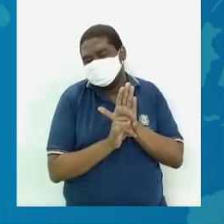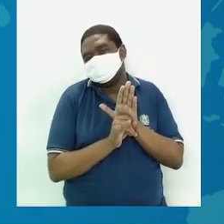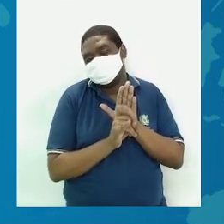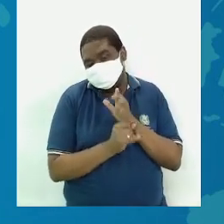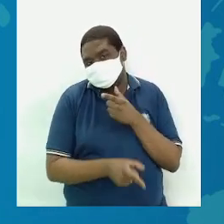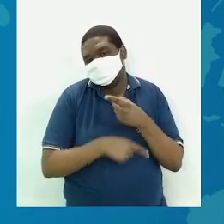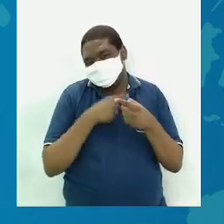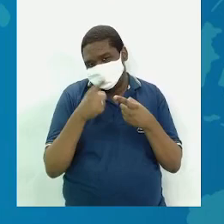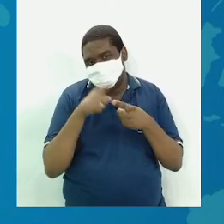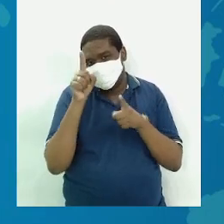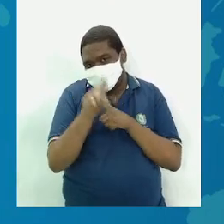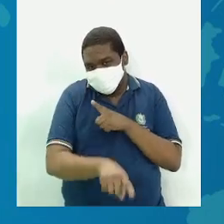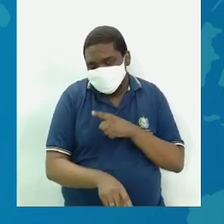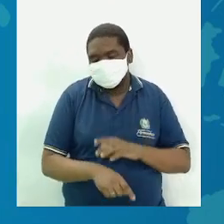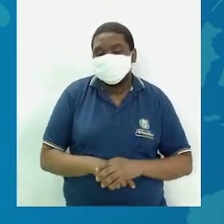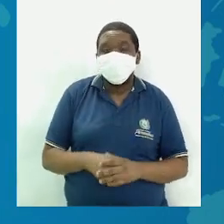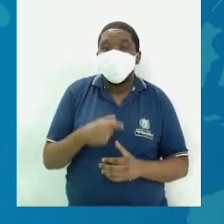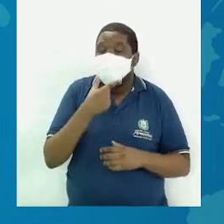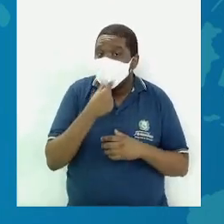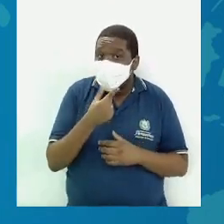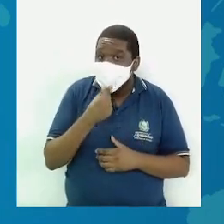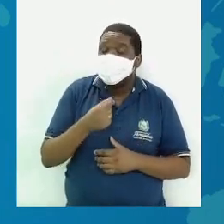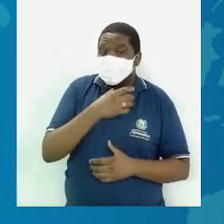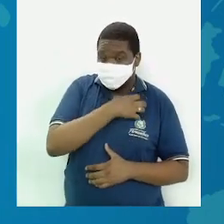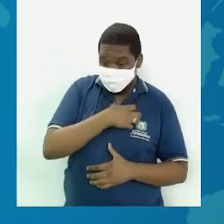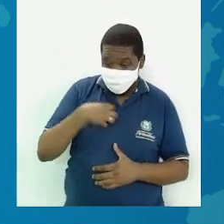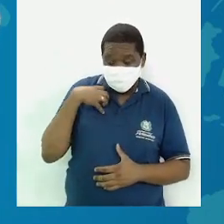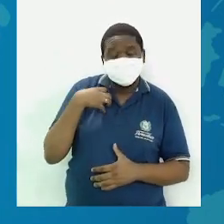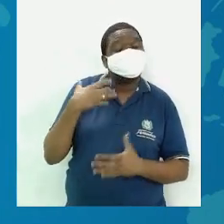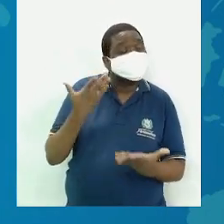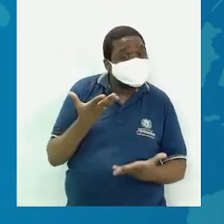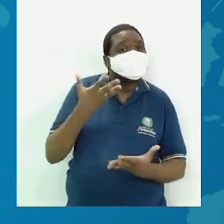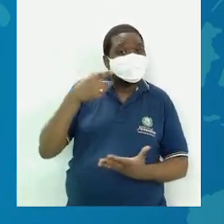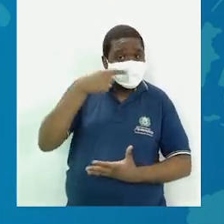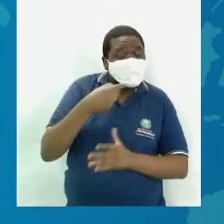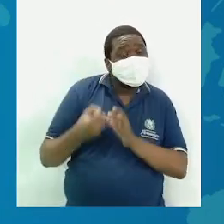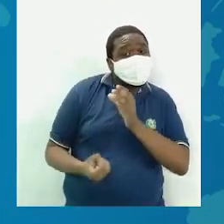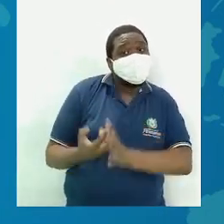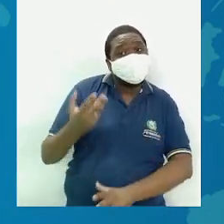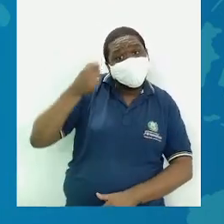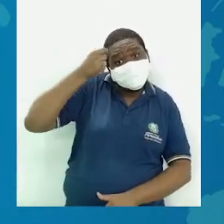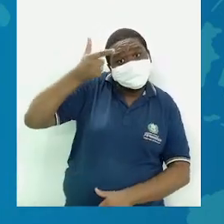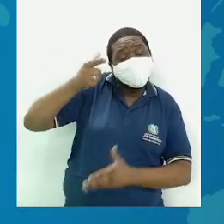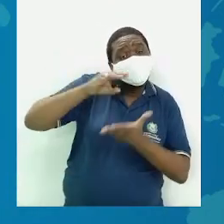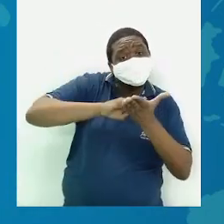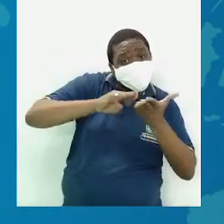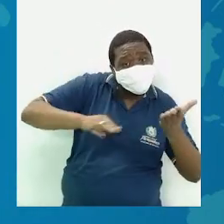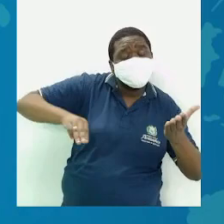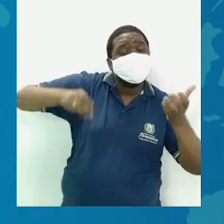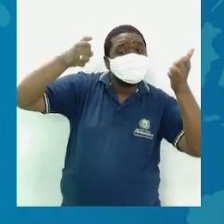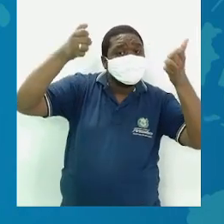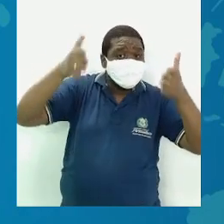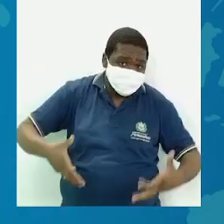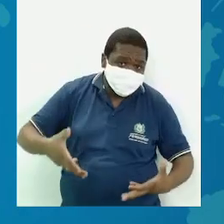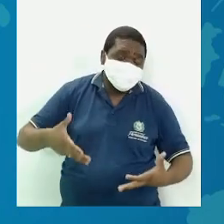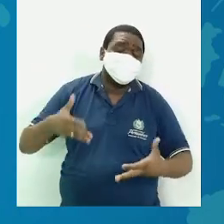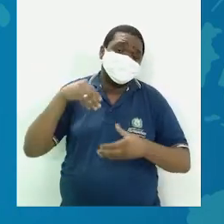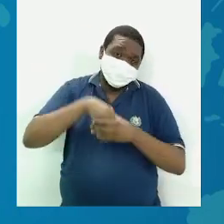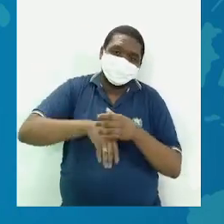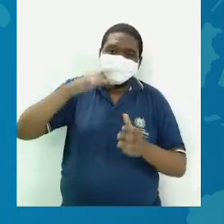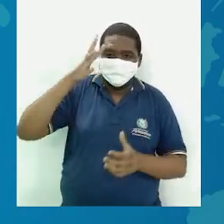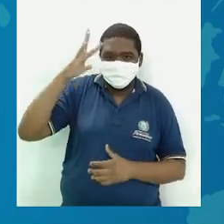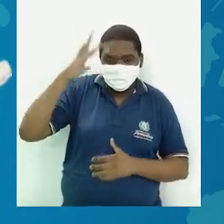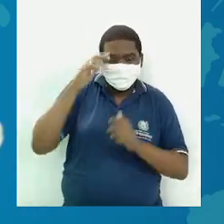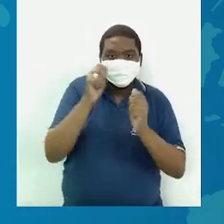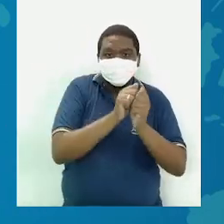a desenvolver um método de explicar, de trazer a filosofia para próximo das